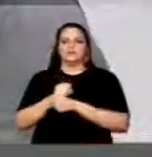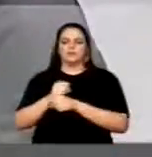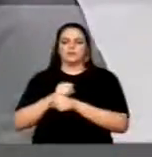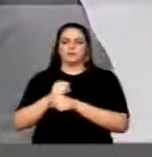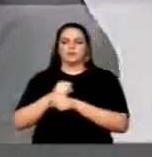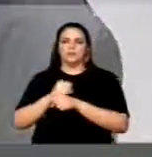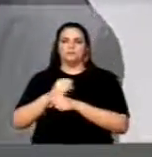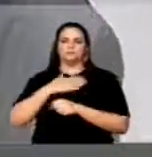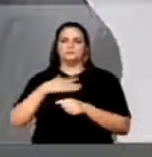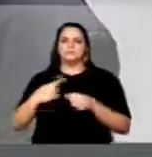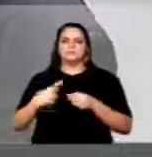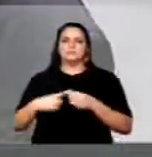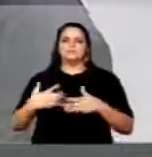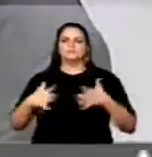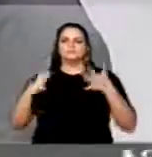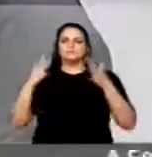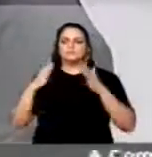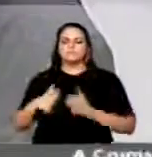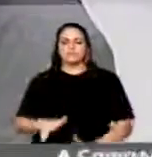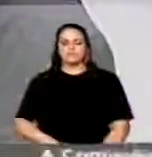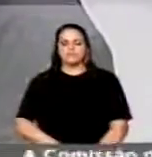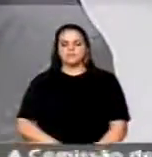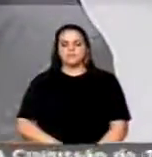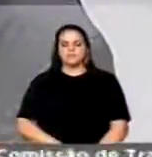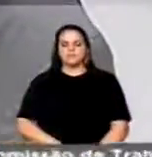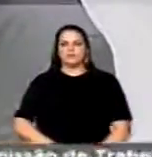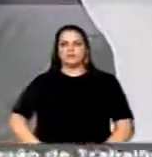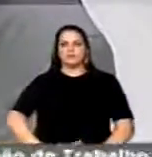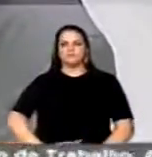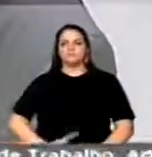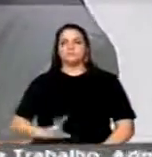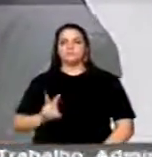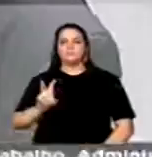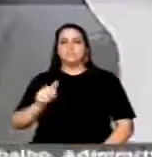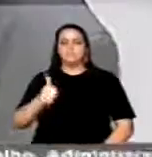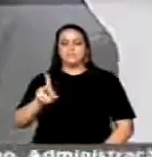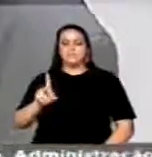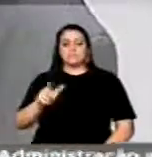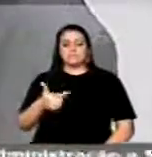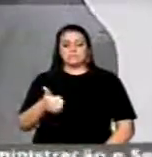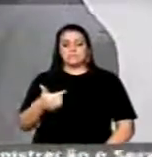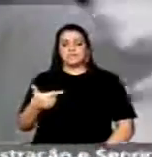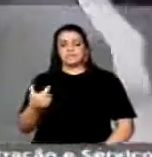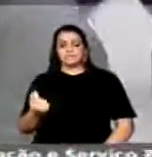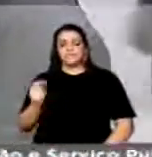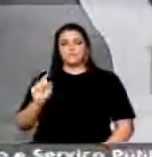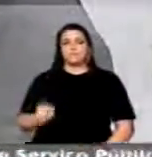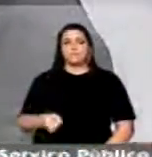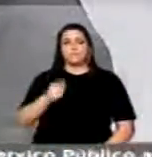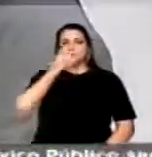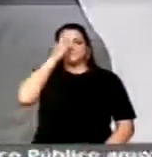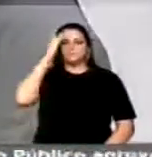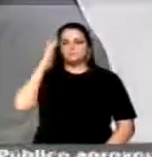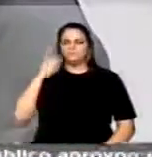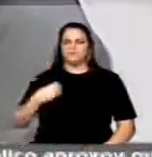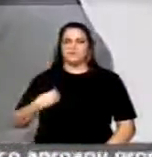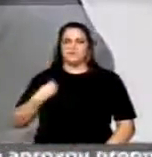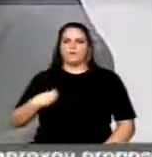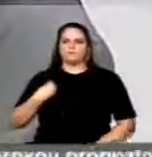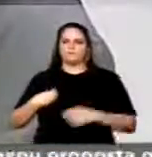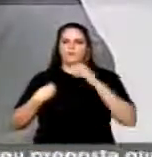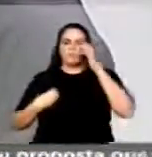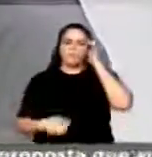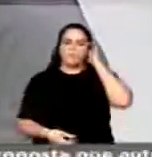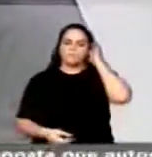que com apenas 50 anos já tem mais de 120 mil habitantes, e no relato, na leitura do texto,